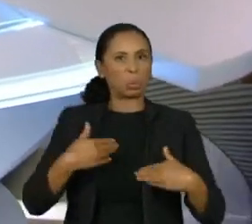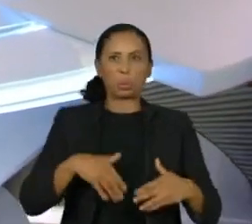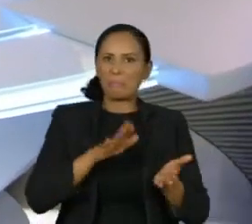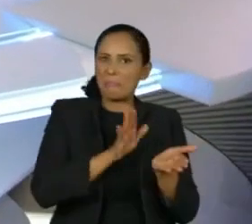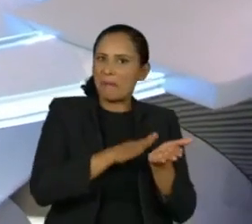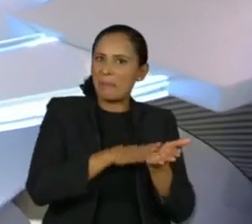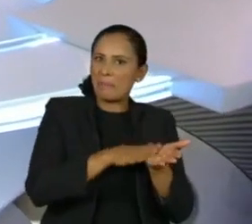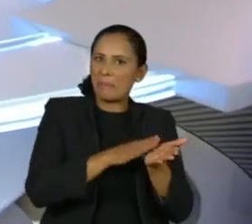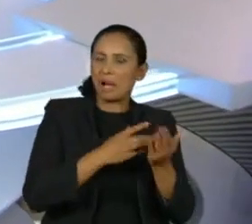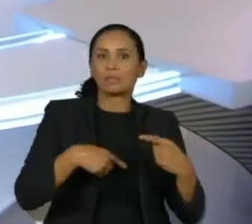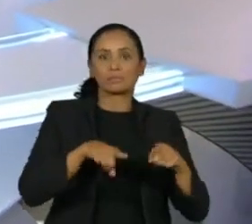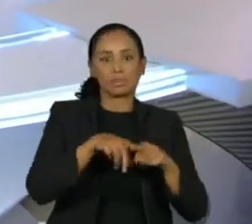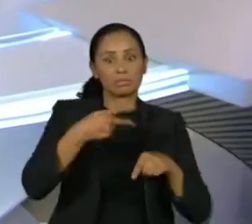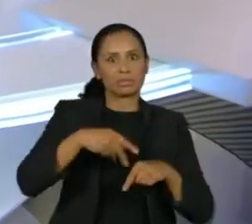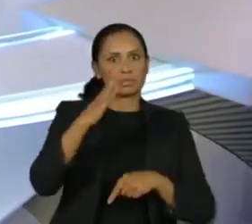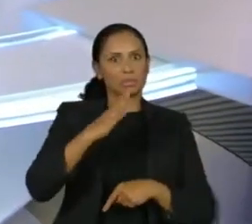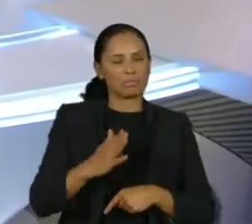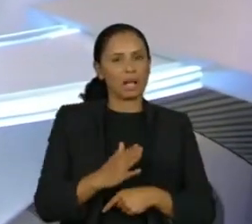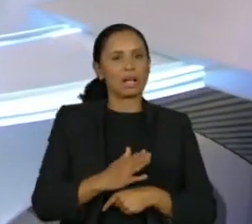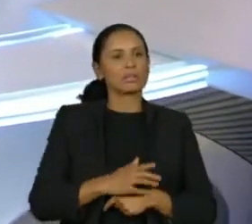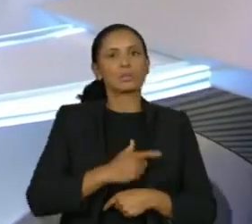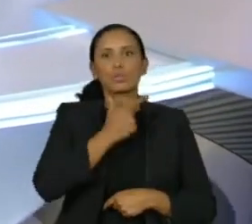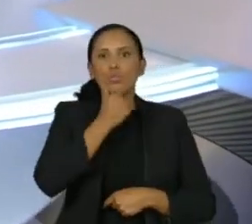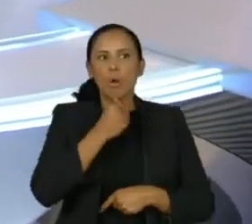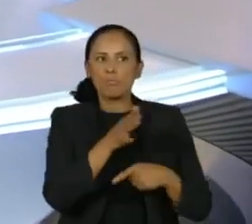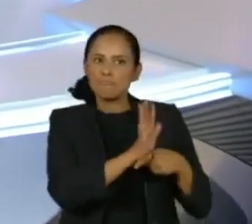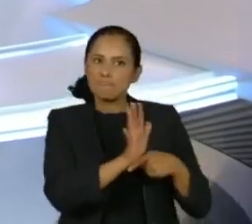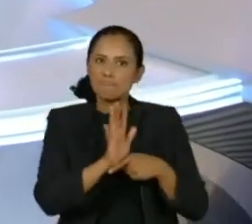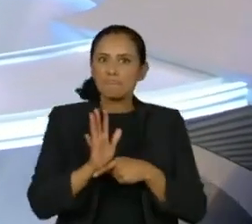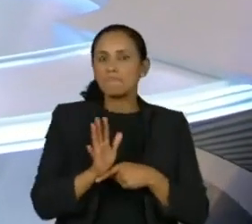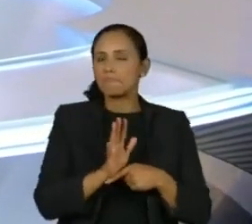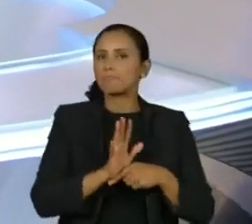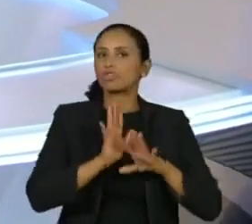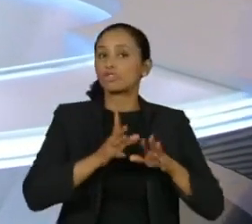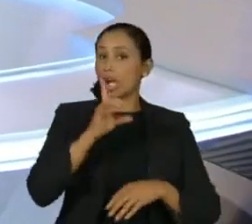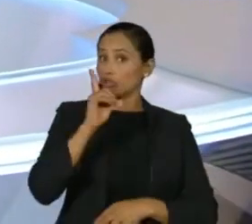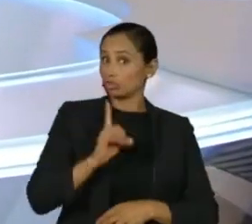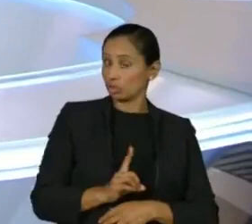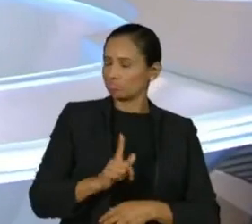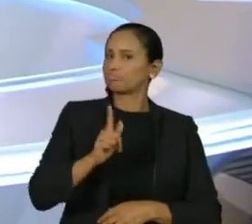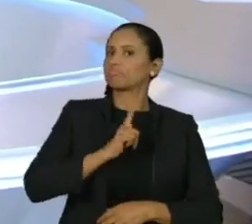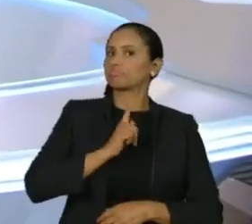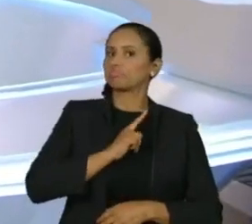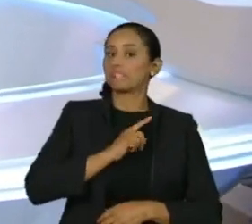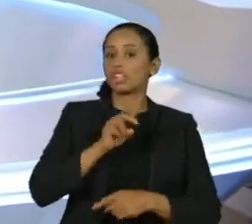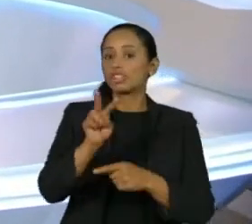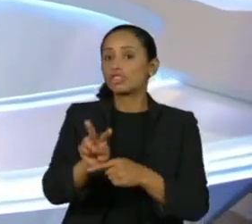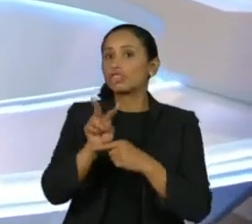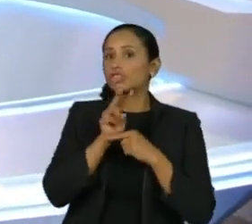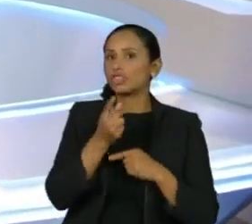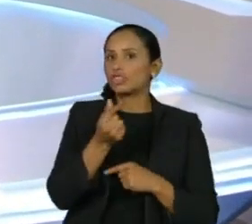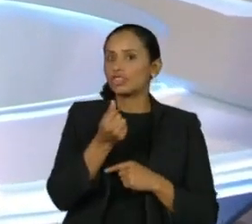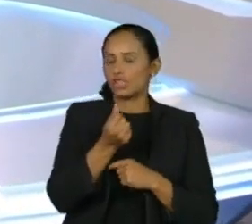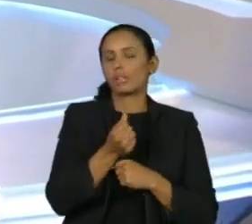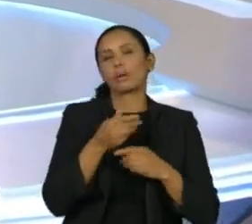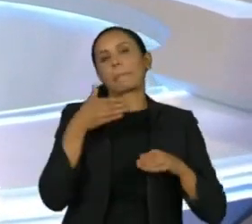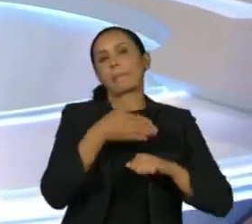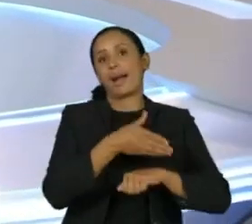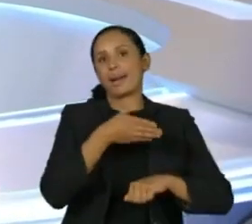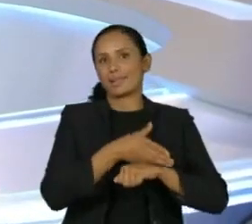no Brasil, o cineasta e a equipe dele contaram com financiamento coletivo para poder participar dessa premiação na